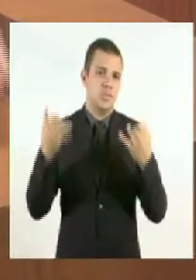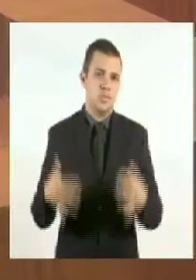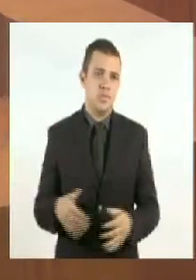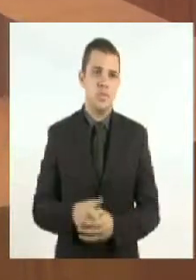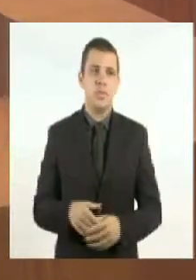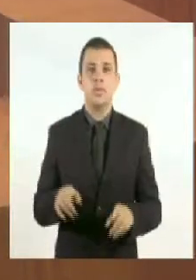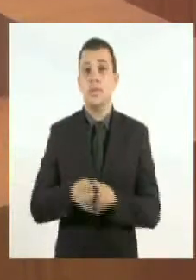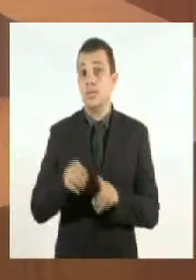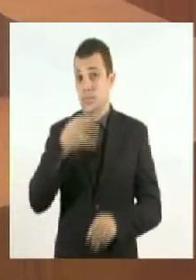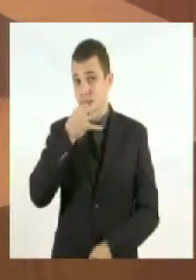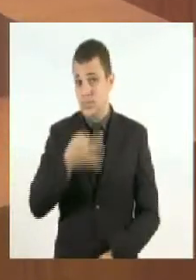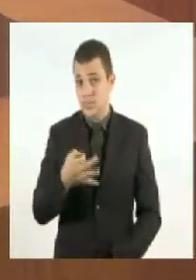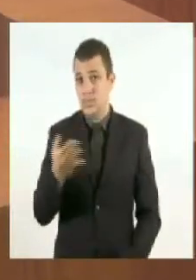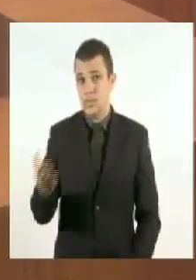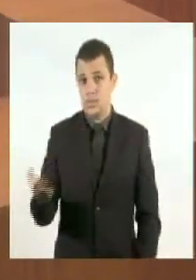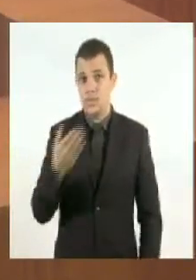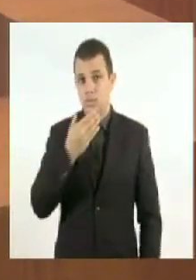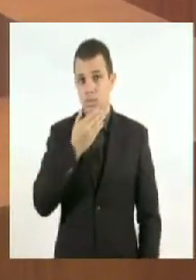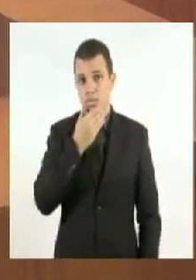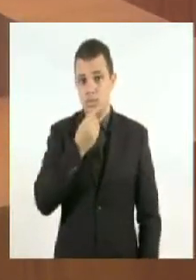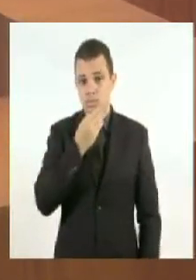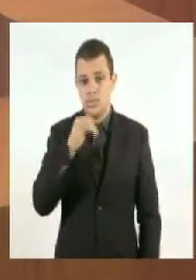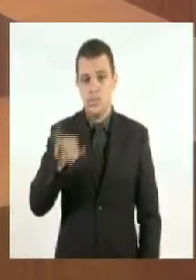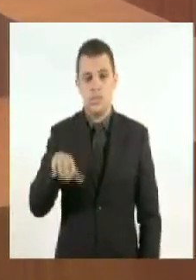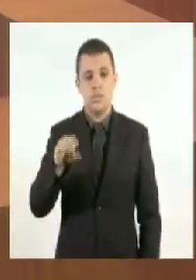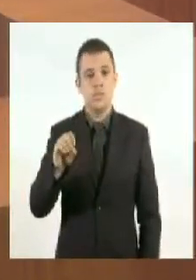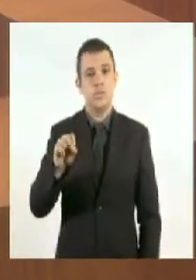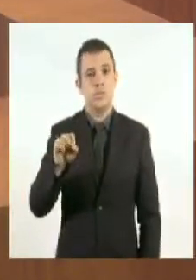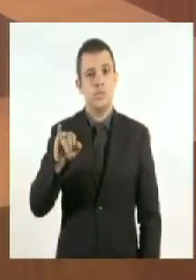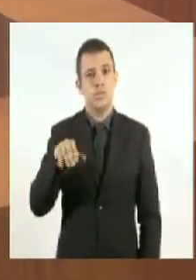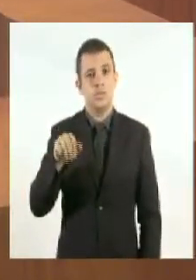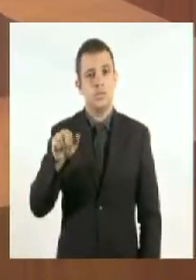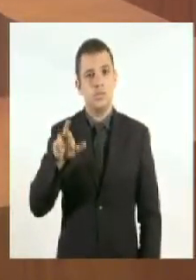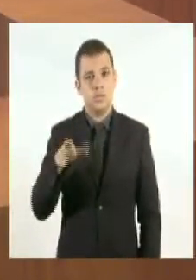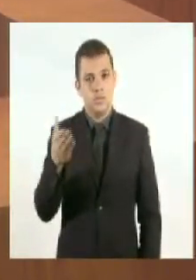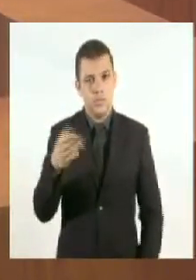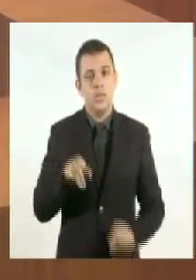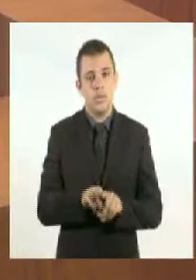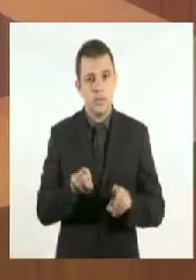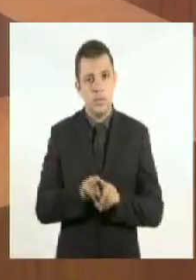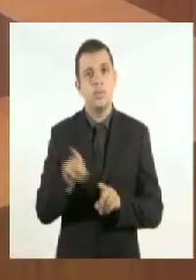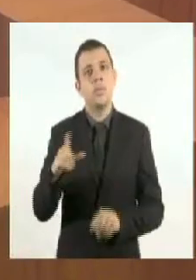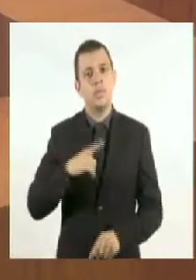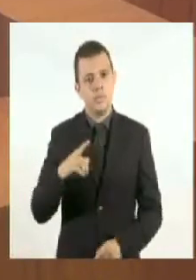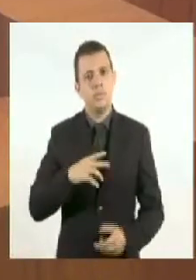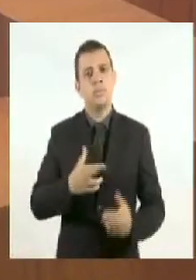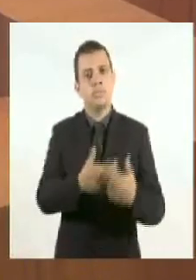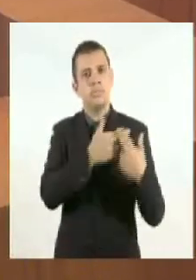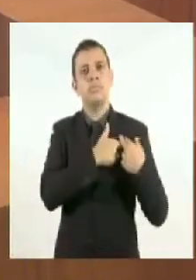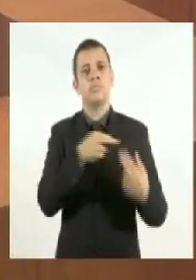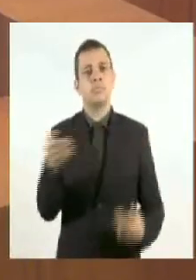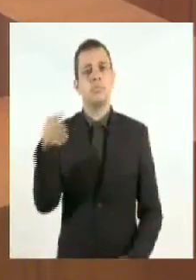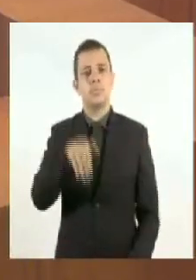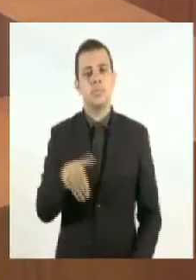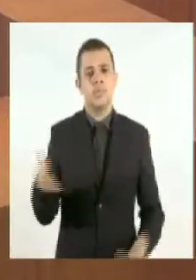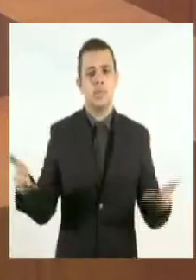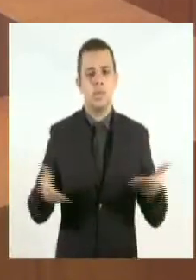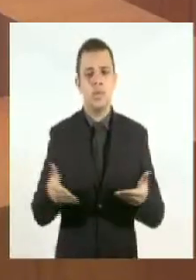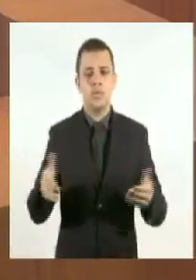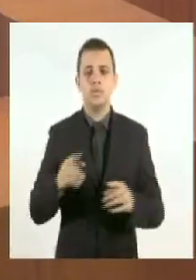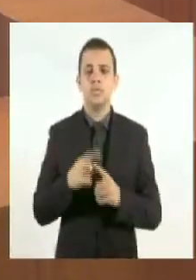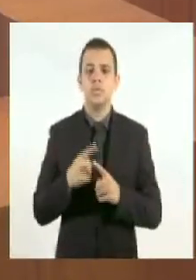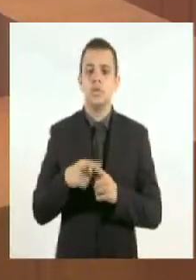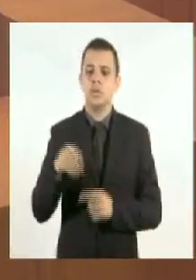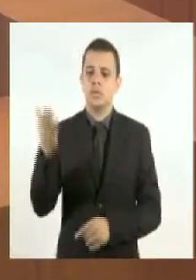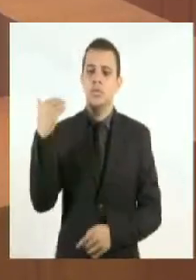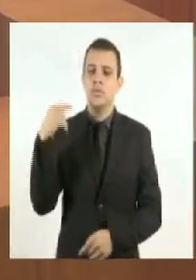Josimar tem todos os méritos para estar aqui, se não tivesse, não teria chegado com a expressiva votação que teve. Então, não